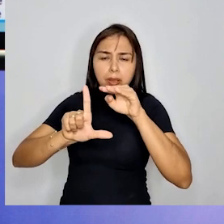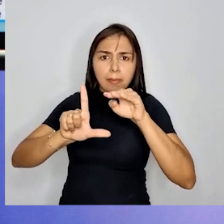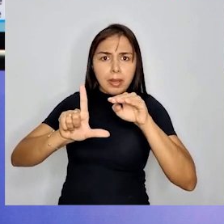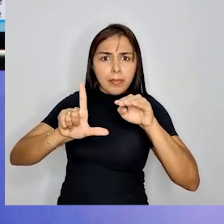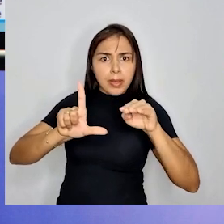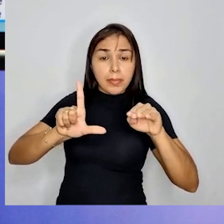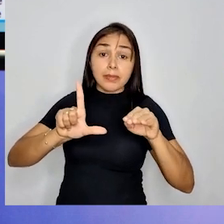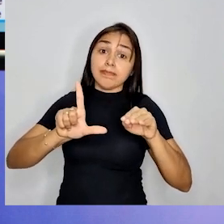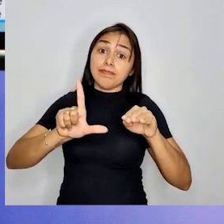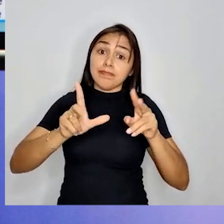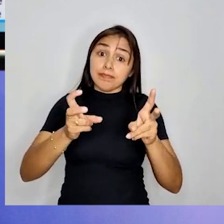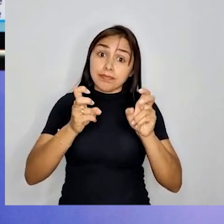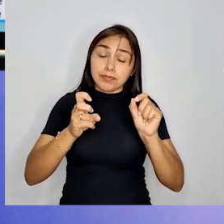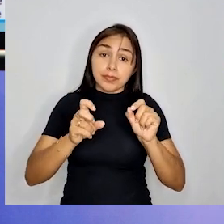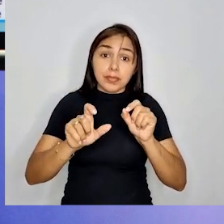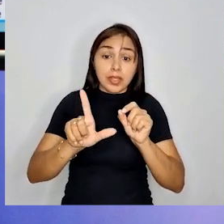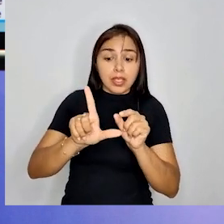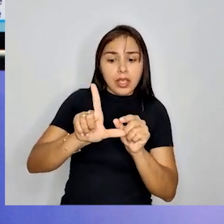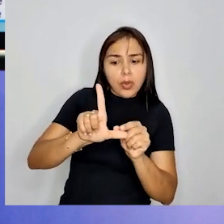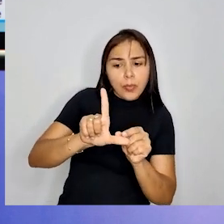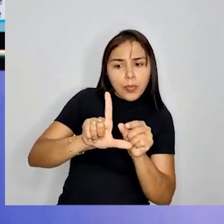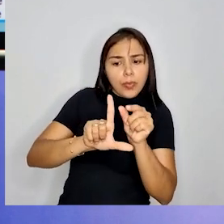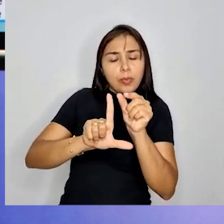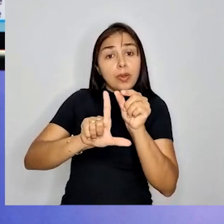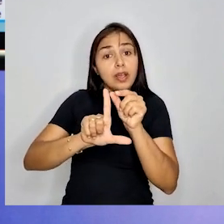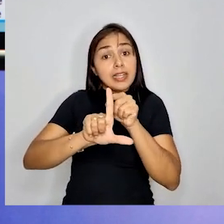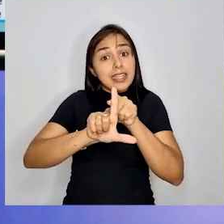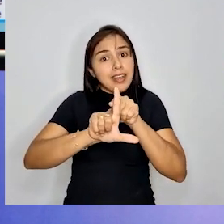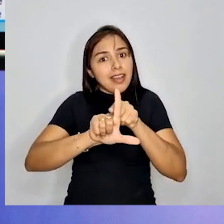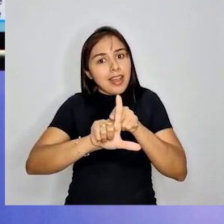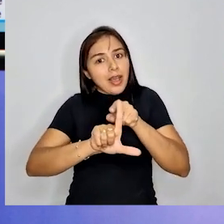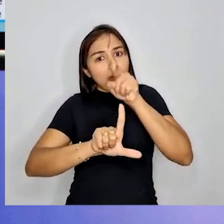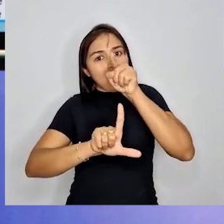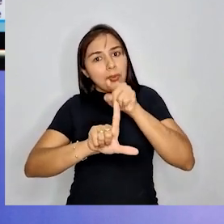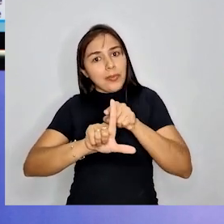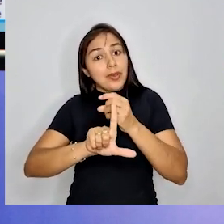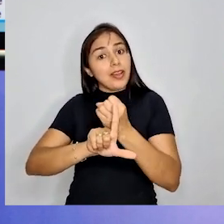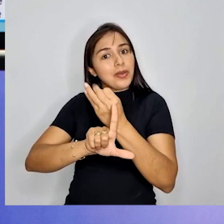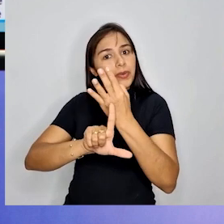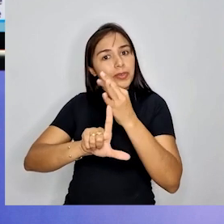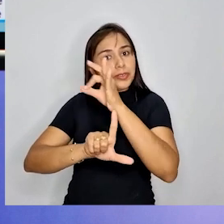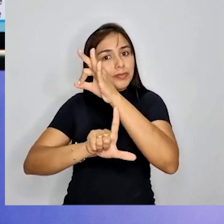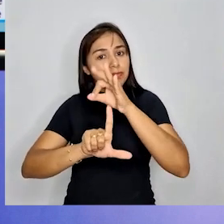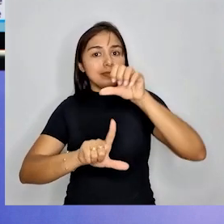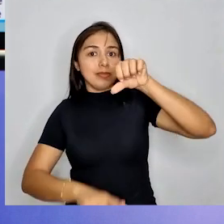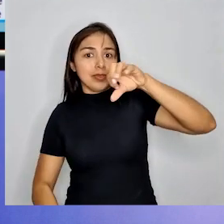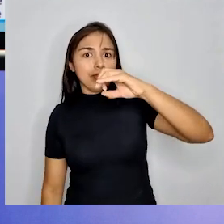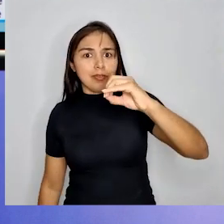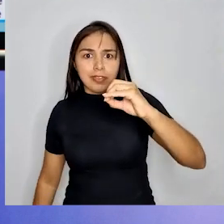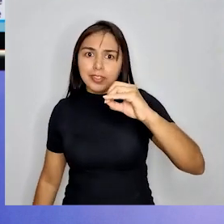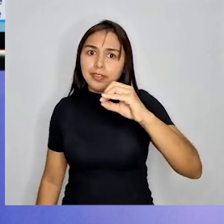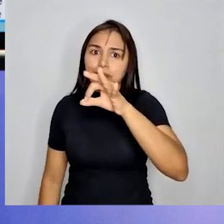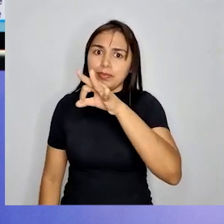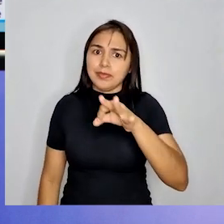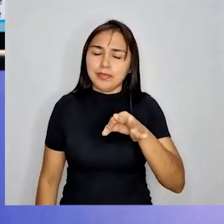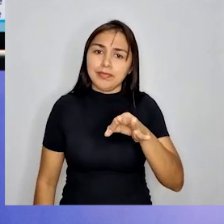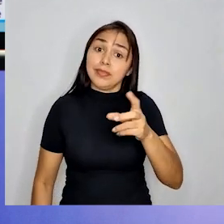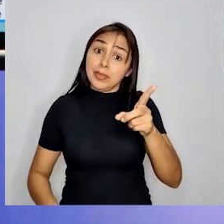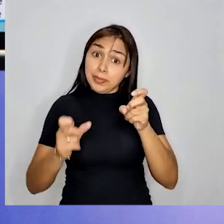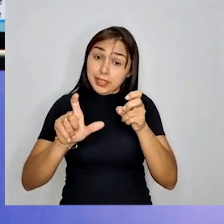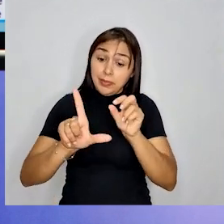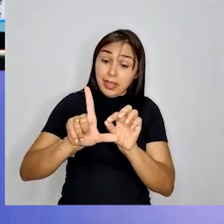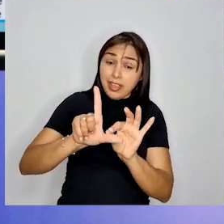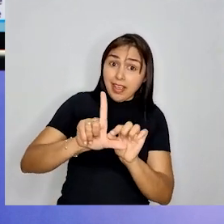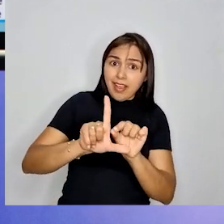90% tá nessa faixa e aqui se o 25% tá com todo esse tamanho ele não tá representando